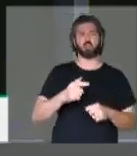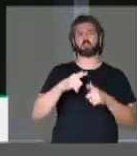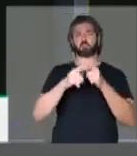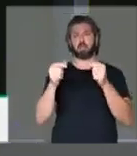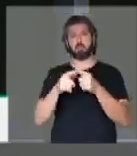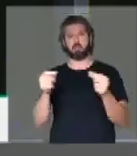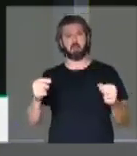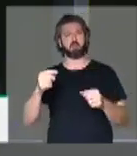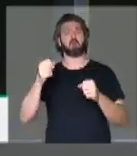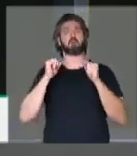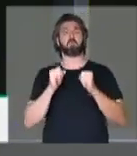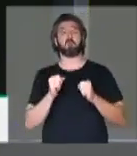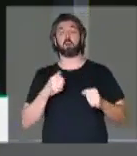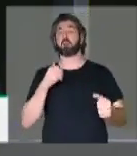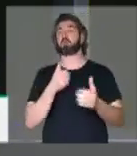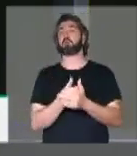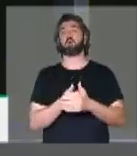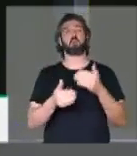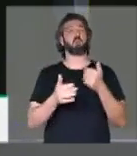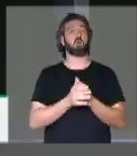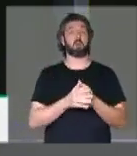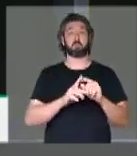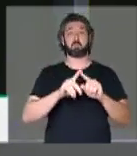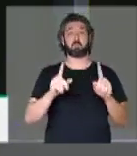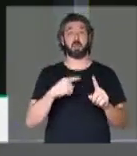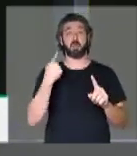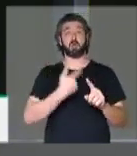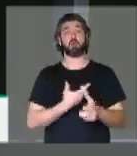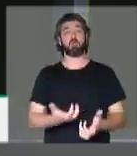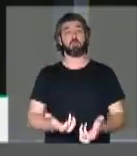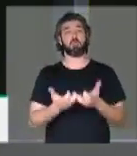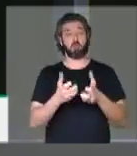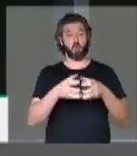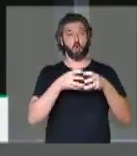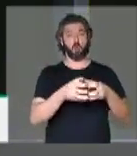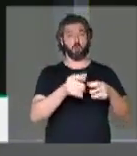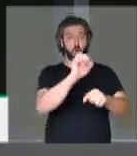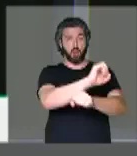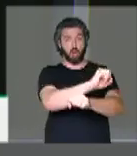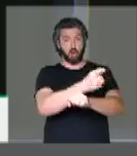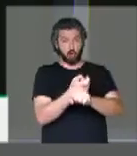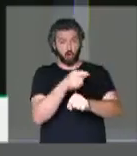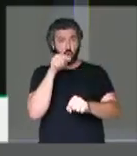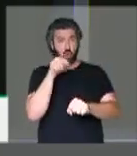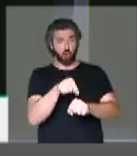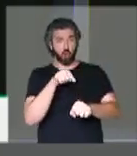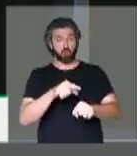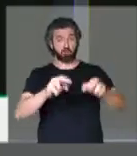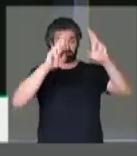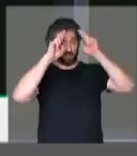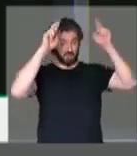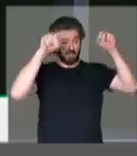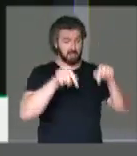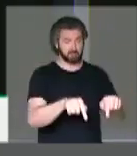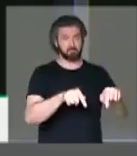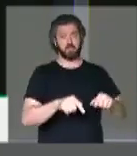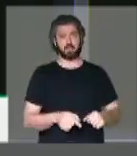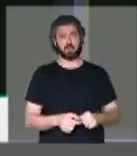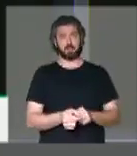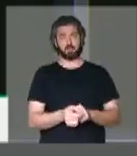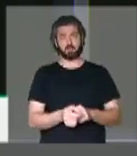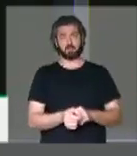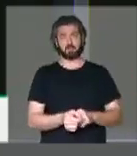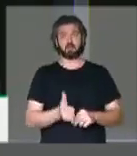ser japão não tem problema o que nós queremos é que as comunidades quilombolas sejam respeitadas